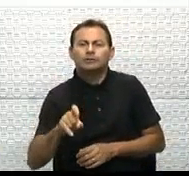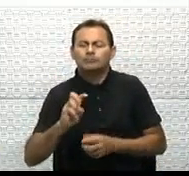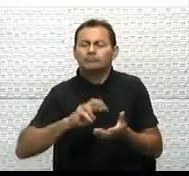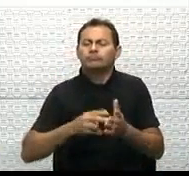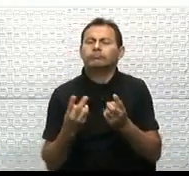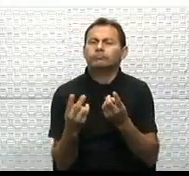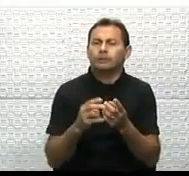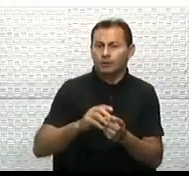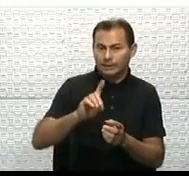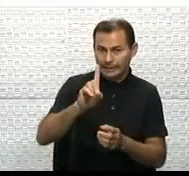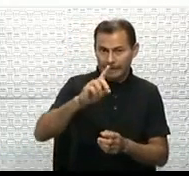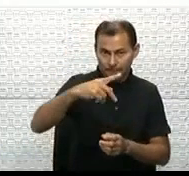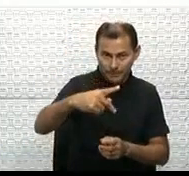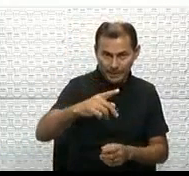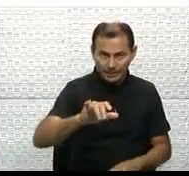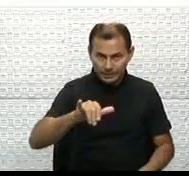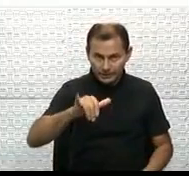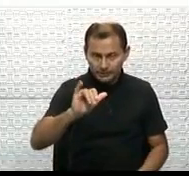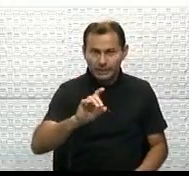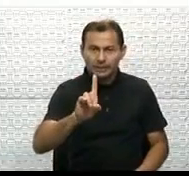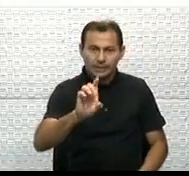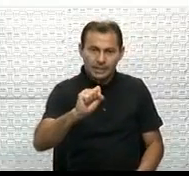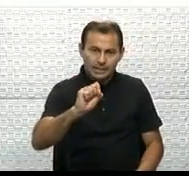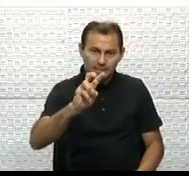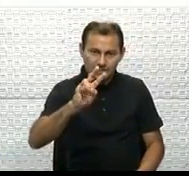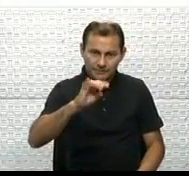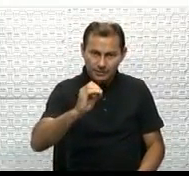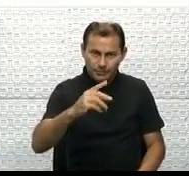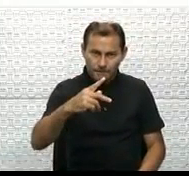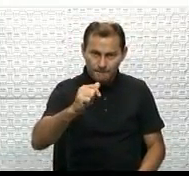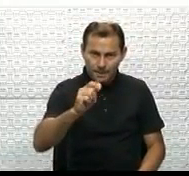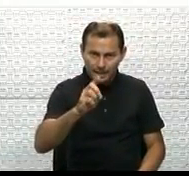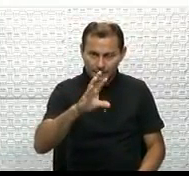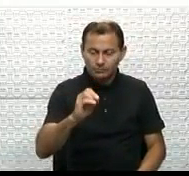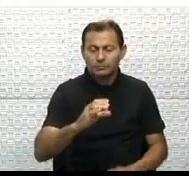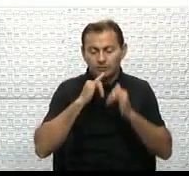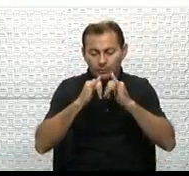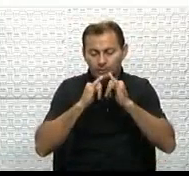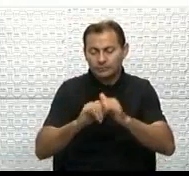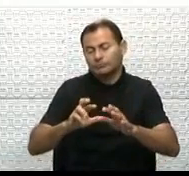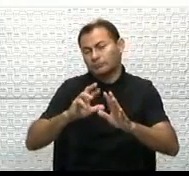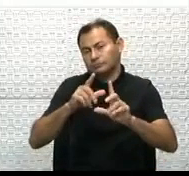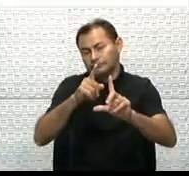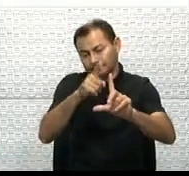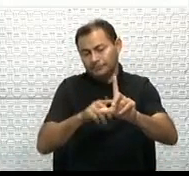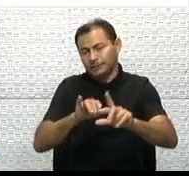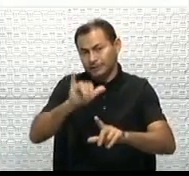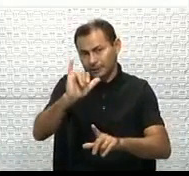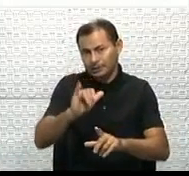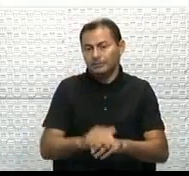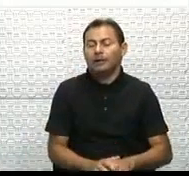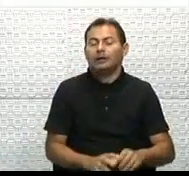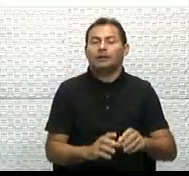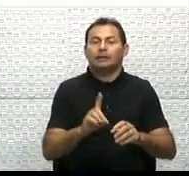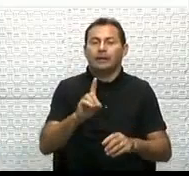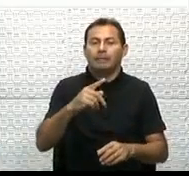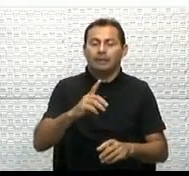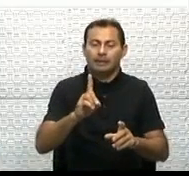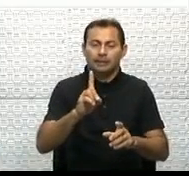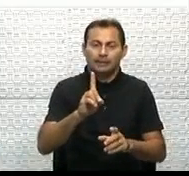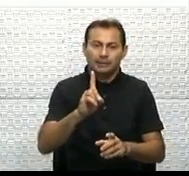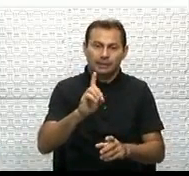Bom, dp de y é o desvio padrão para os dados da variável y. E o dp de x é o desvio padrão para